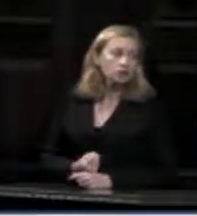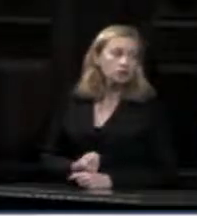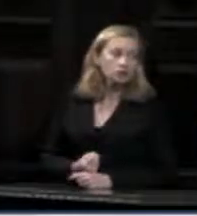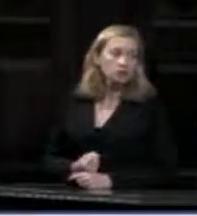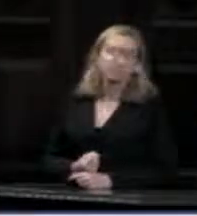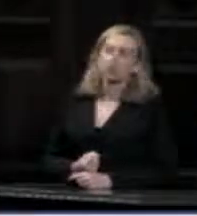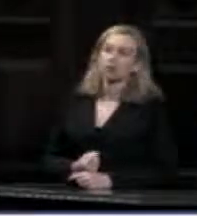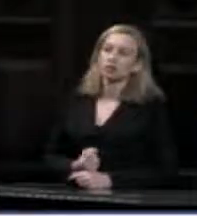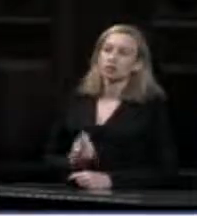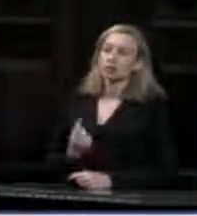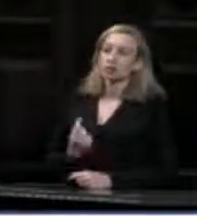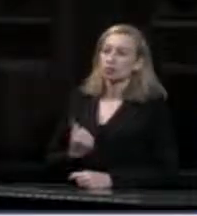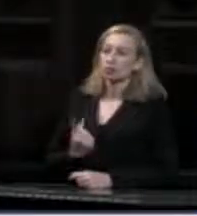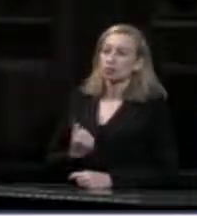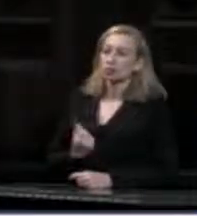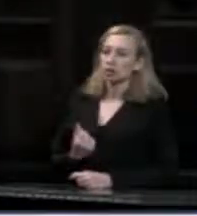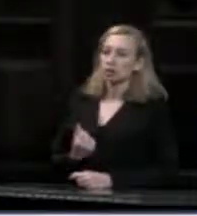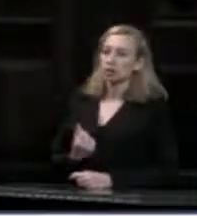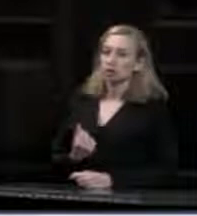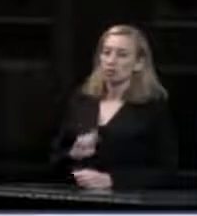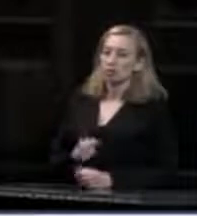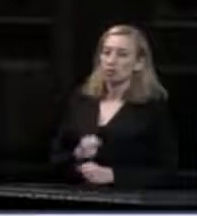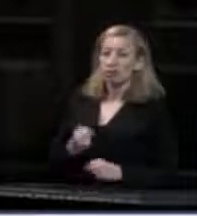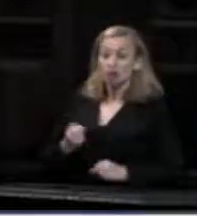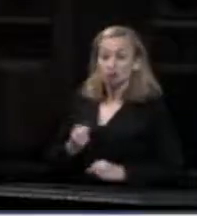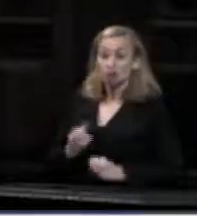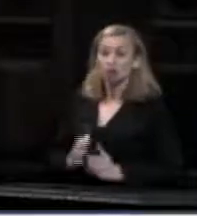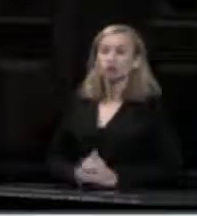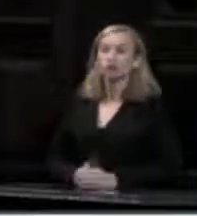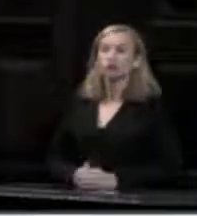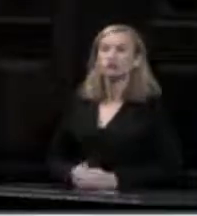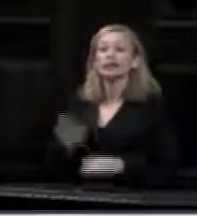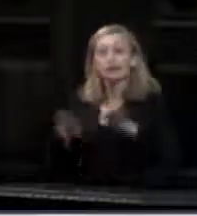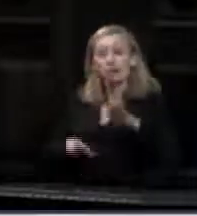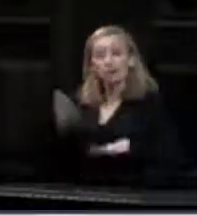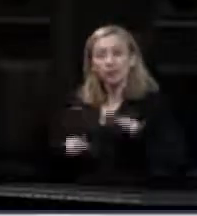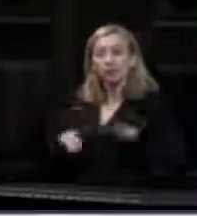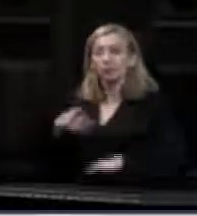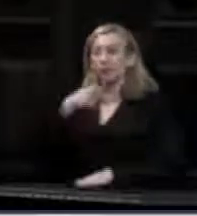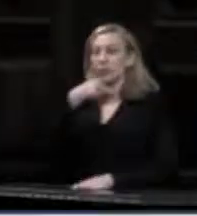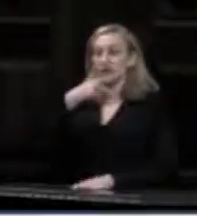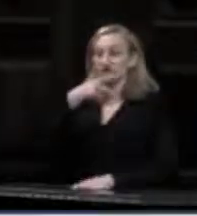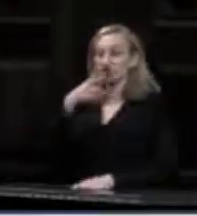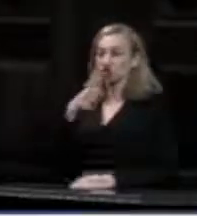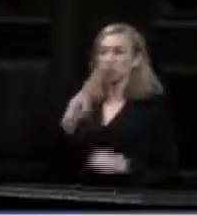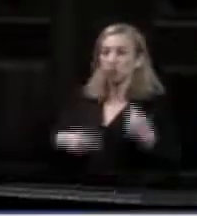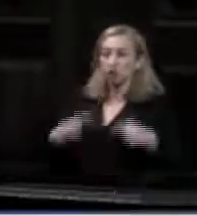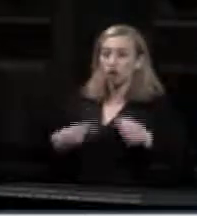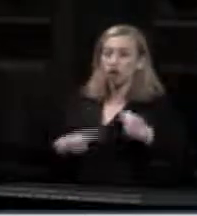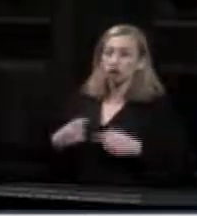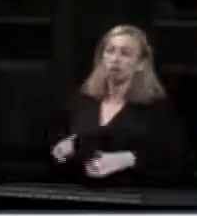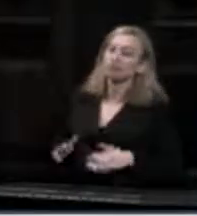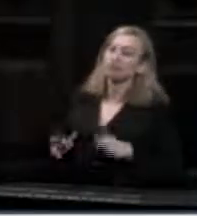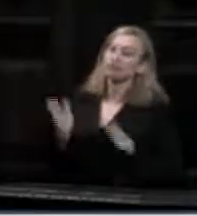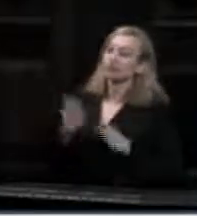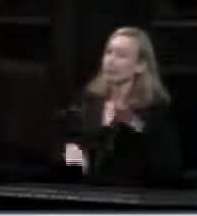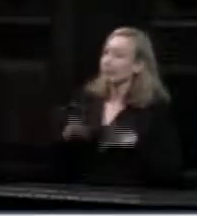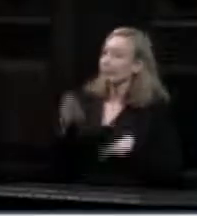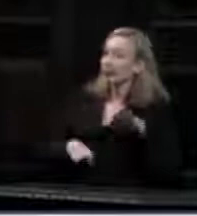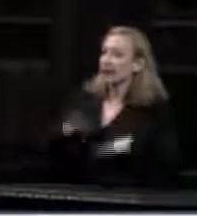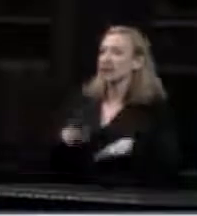extraordinária que dependendo do partido político varia de